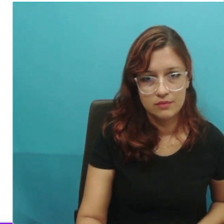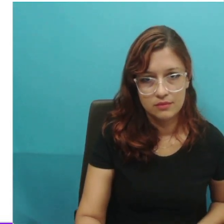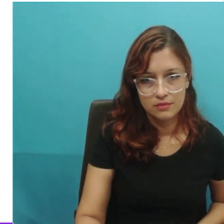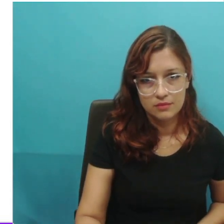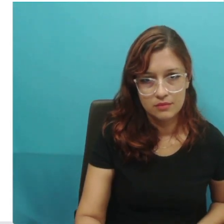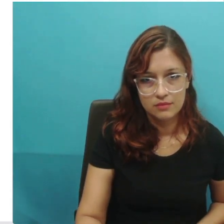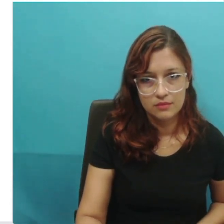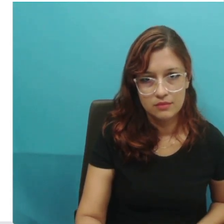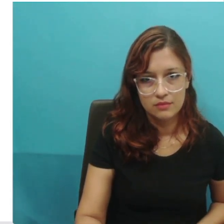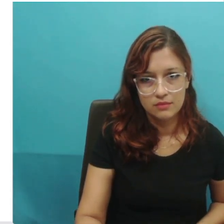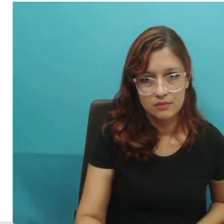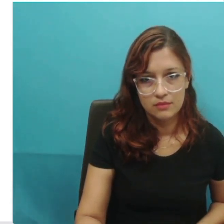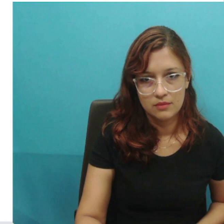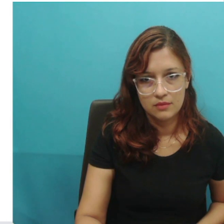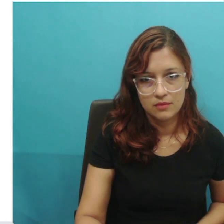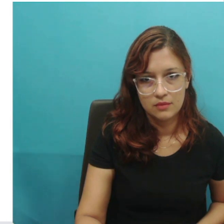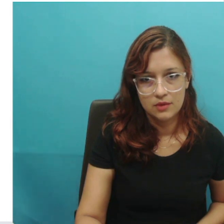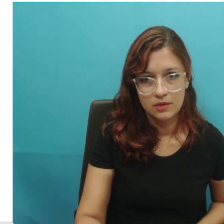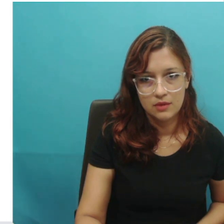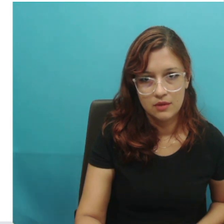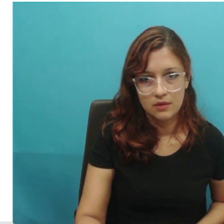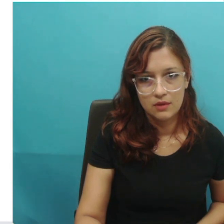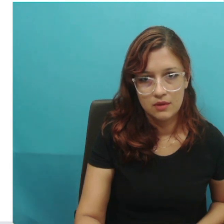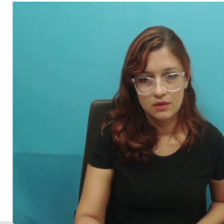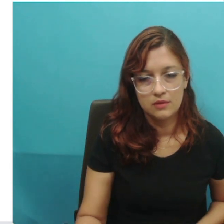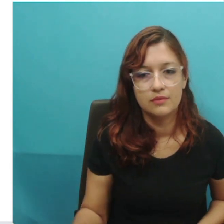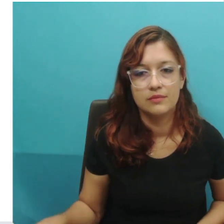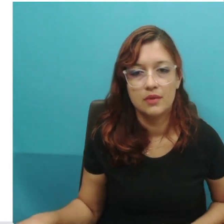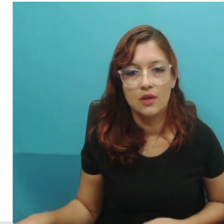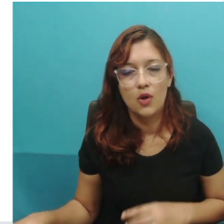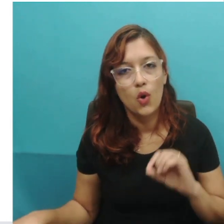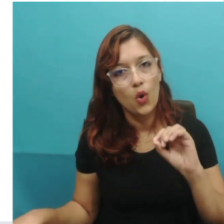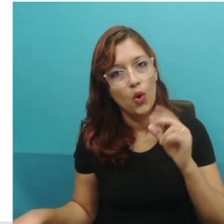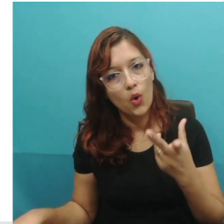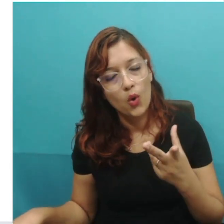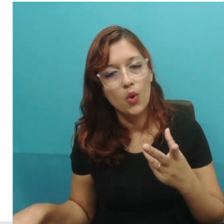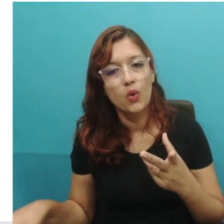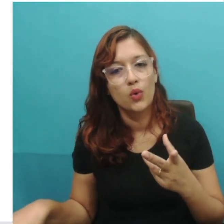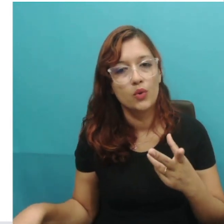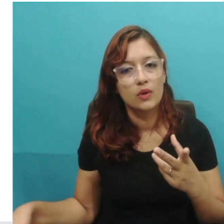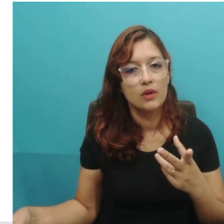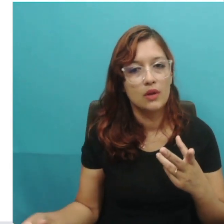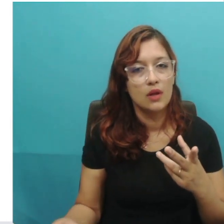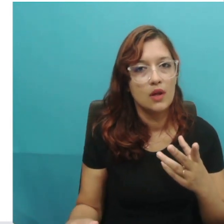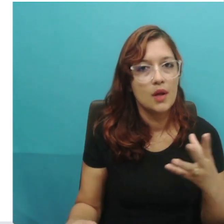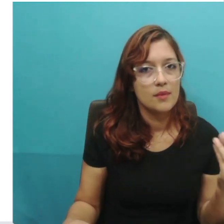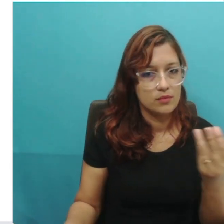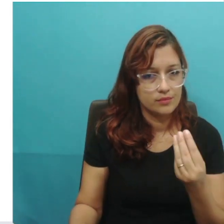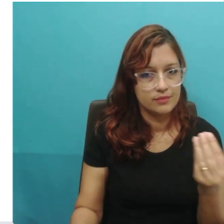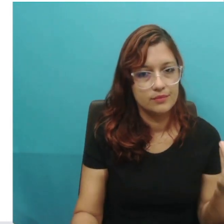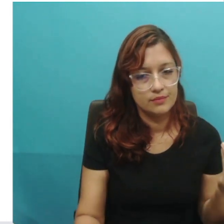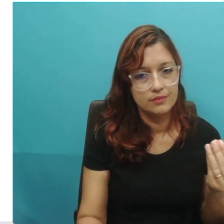flexiona no feminino e singular e plural.